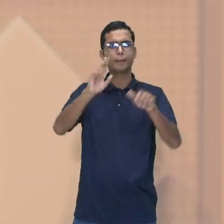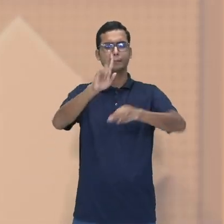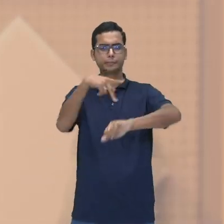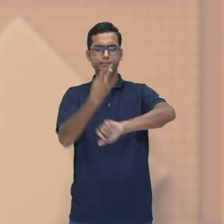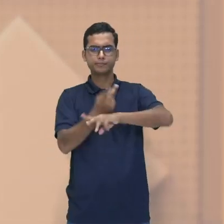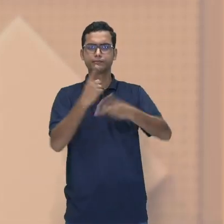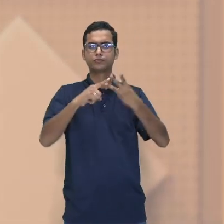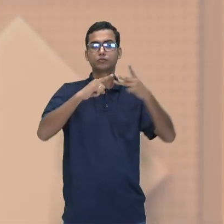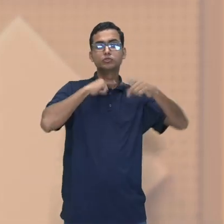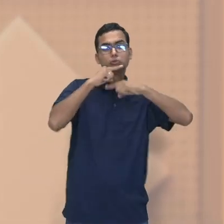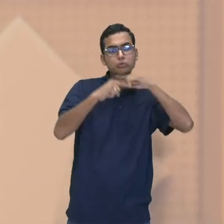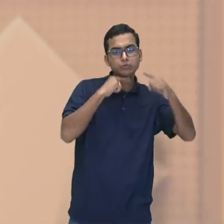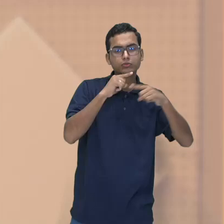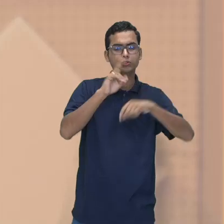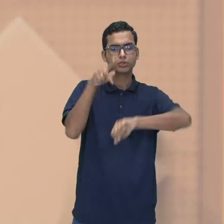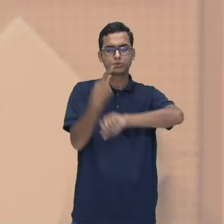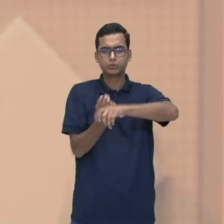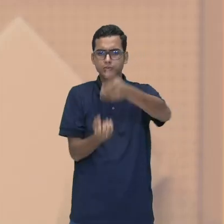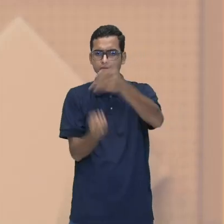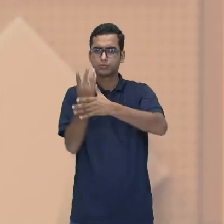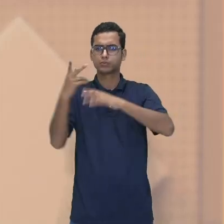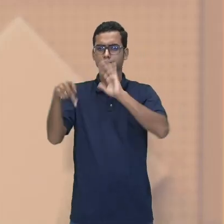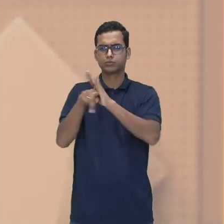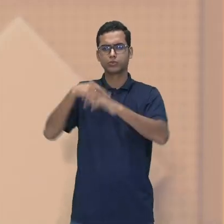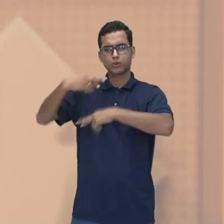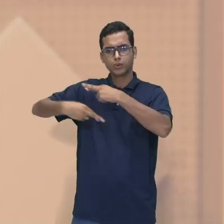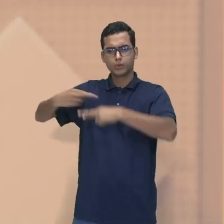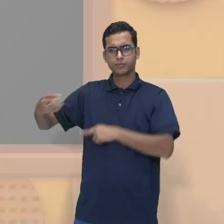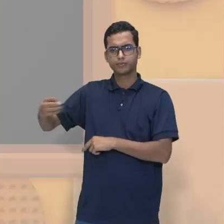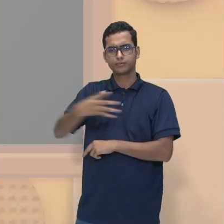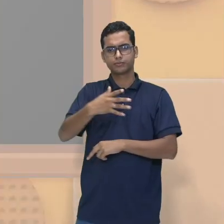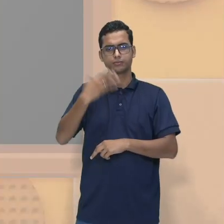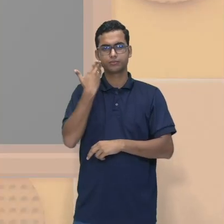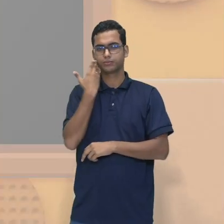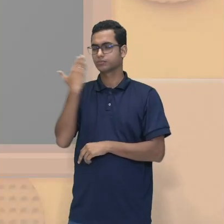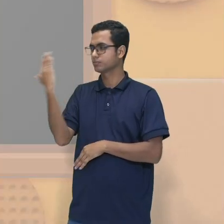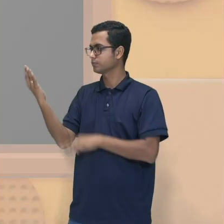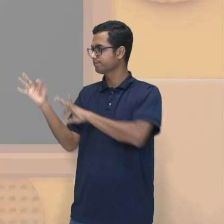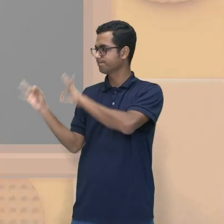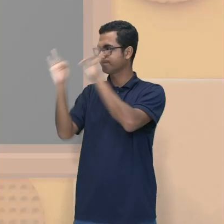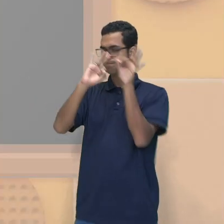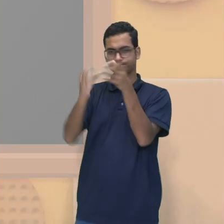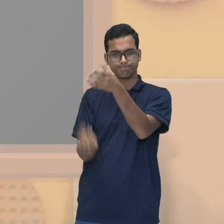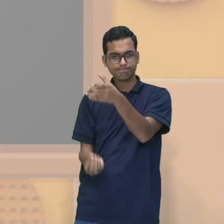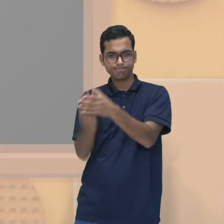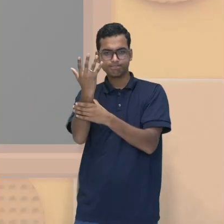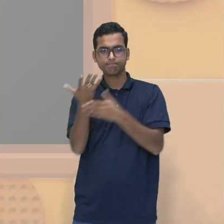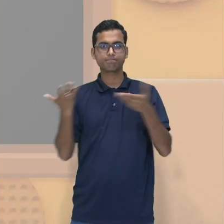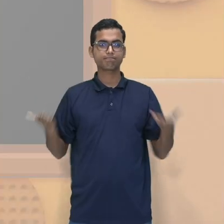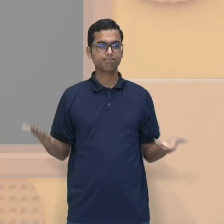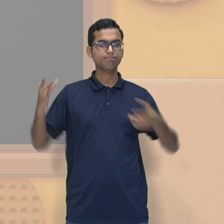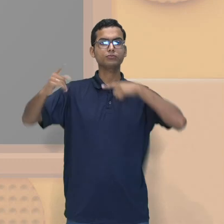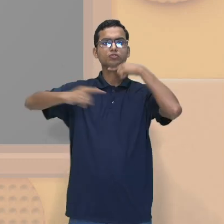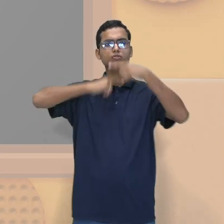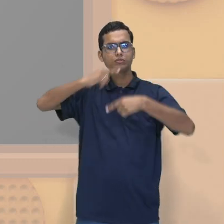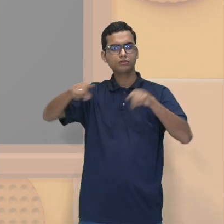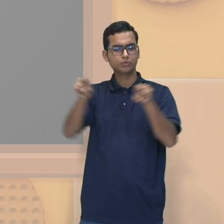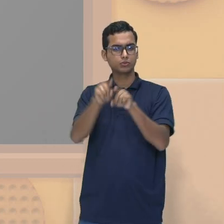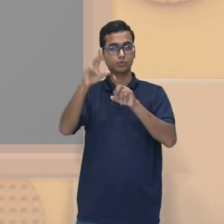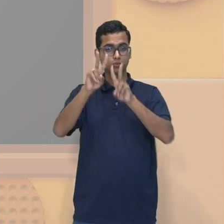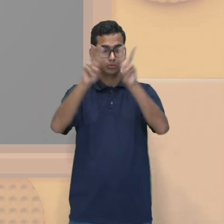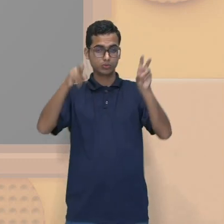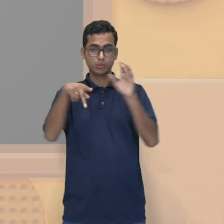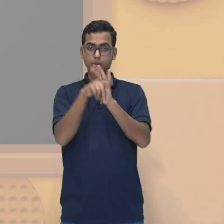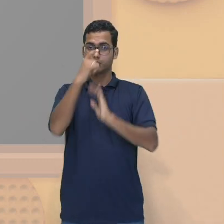ao renascimento. Renascimento, acompanhem comigo. A sua origem, né? Questionamento sobre o